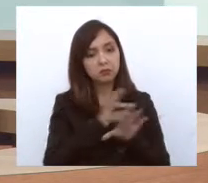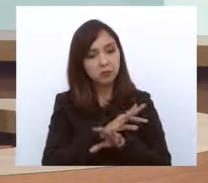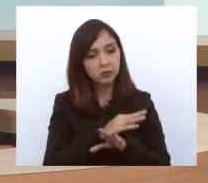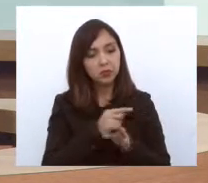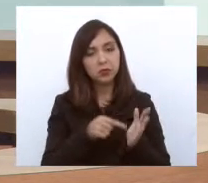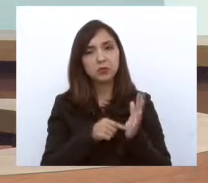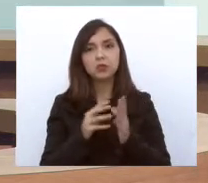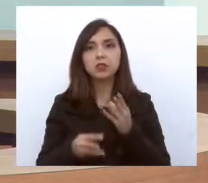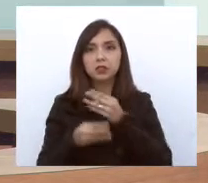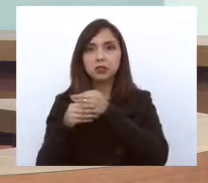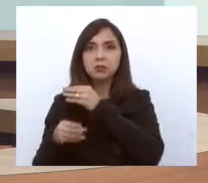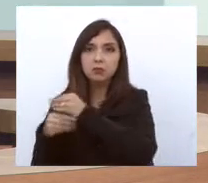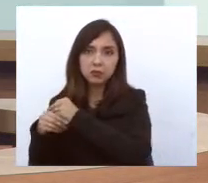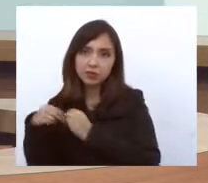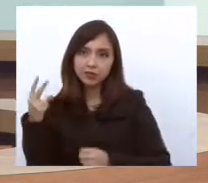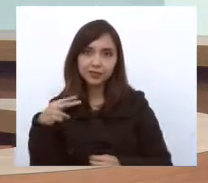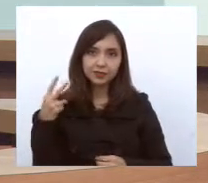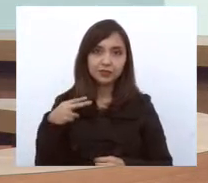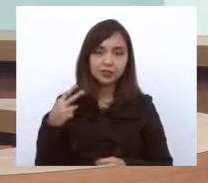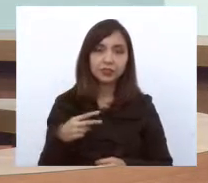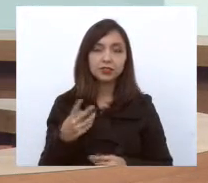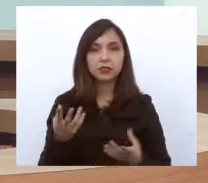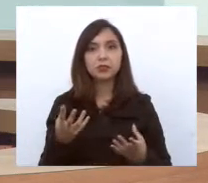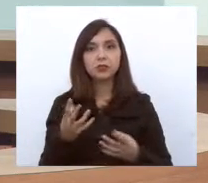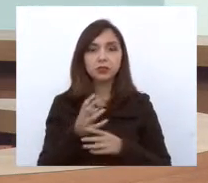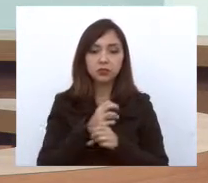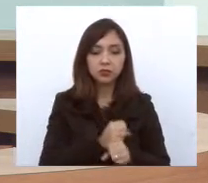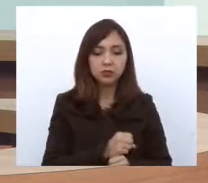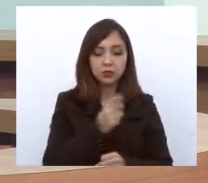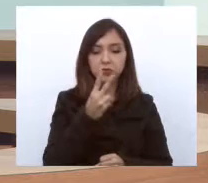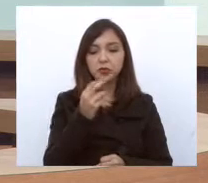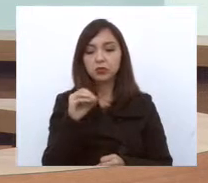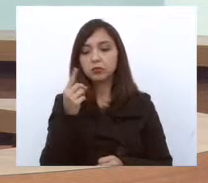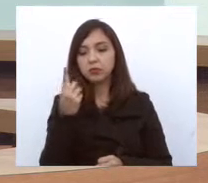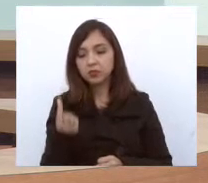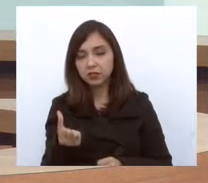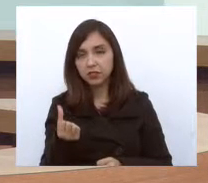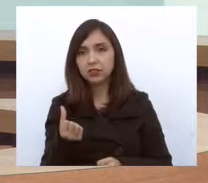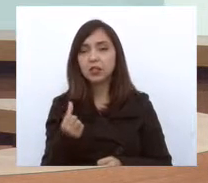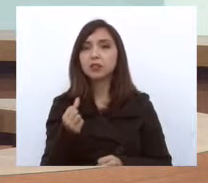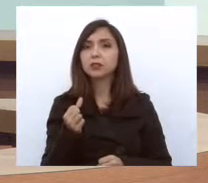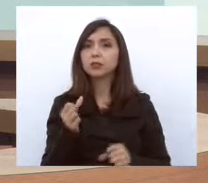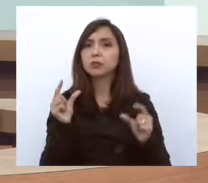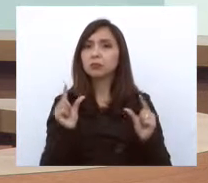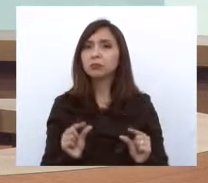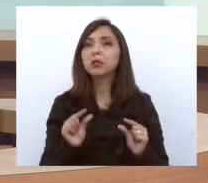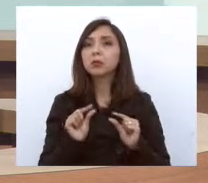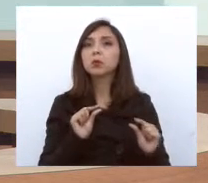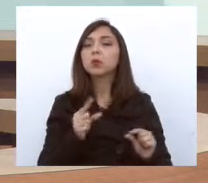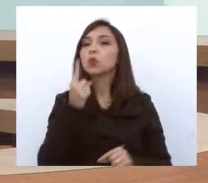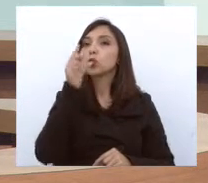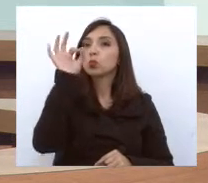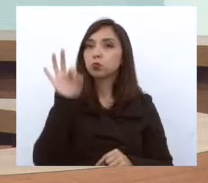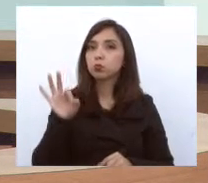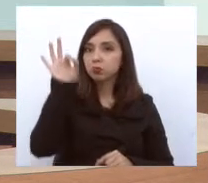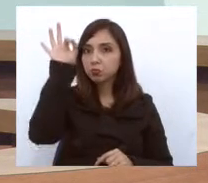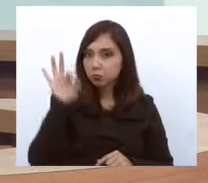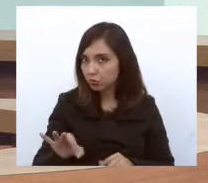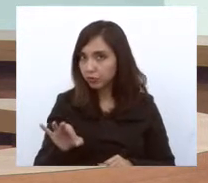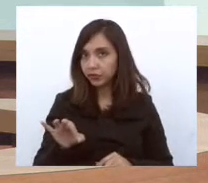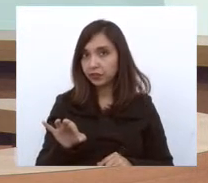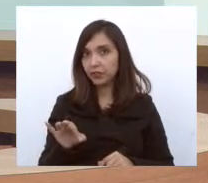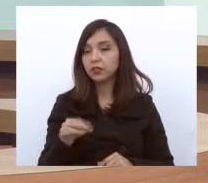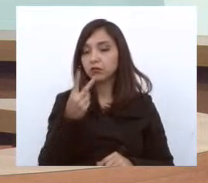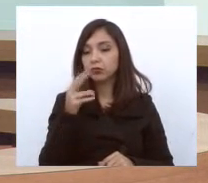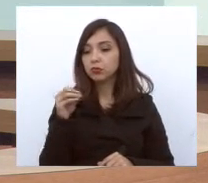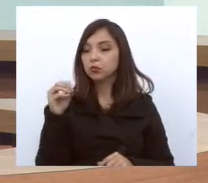contemplando as emendas dos vereadores para o orçamento de 2016. O mínimo que ele deveria fazer era 1% sobre o orçamento de